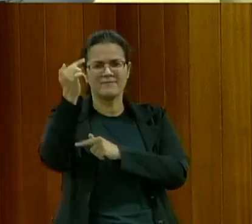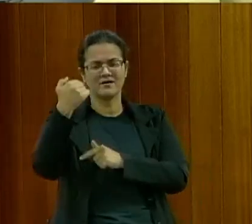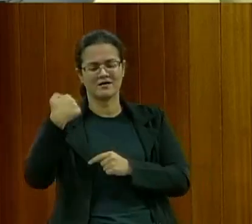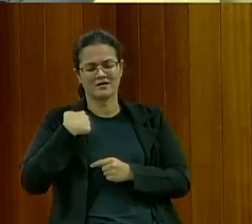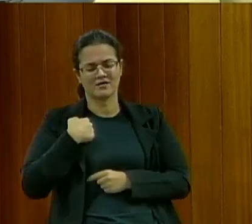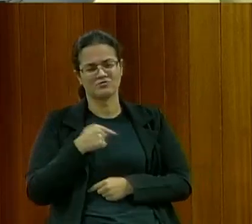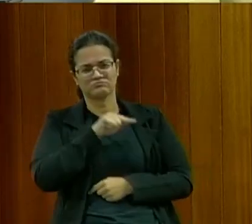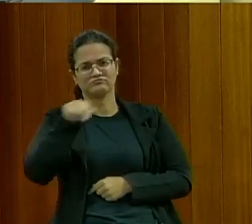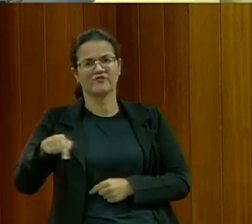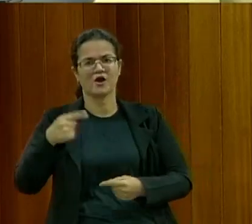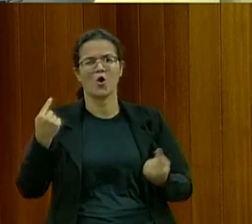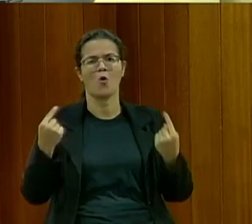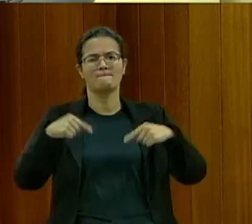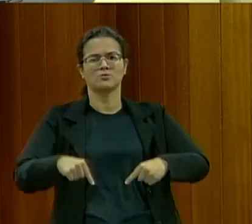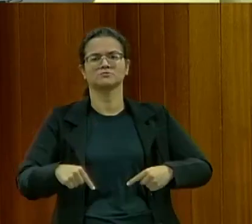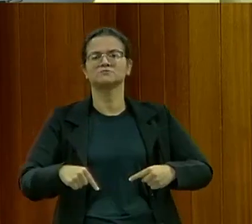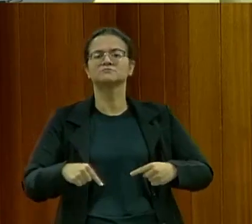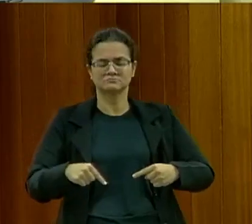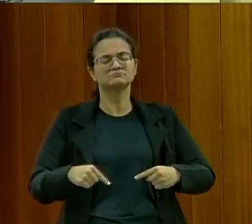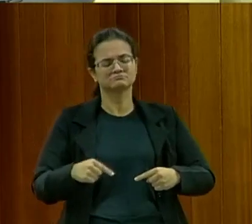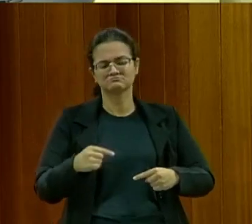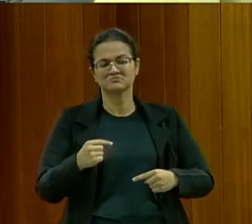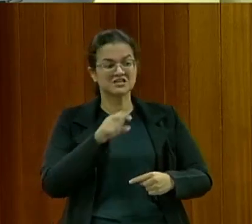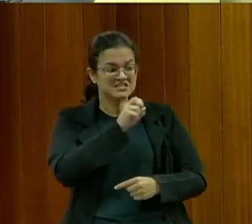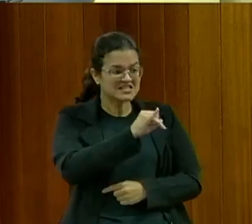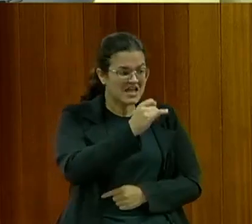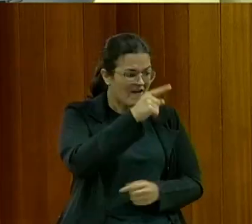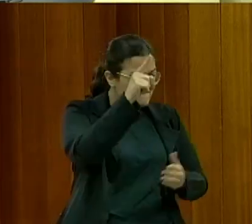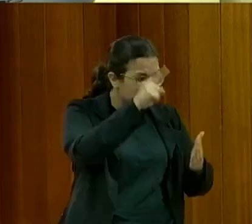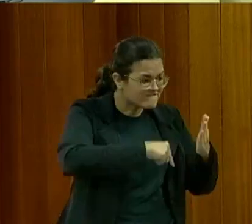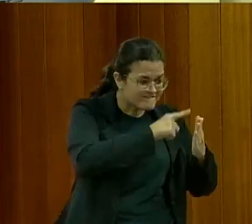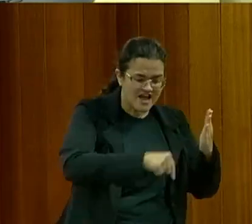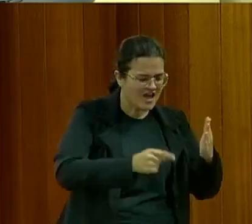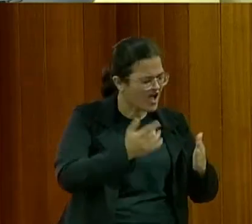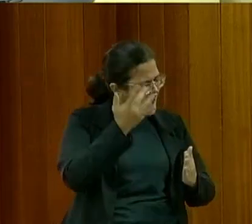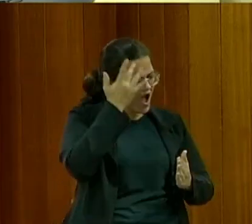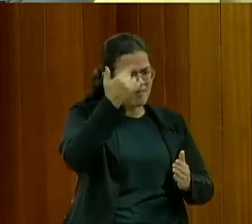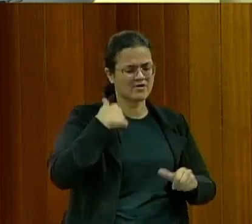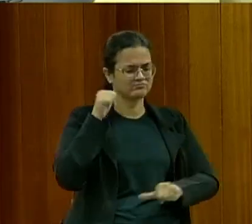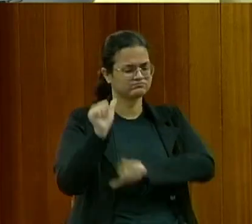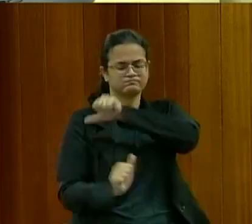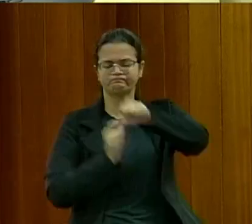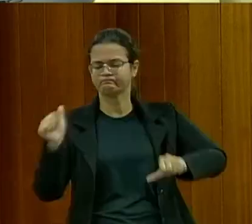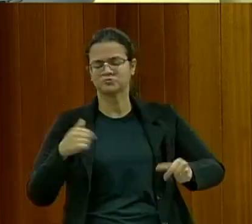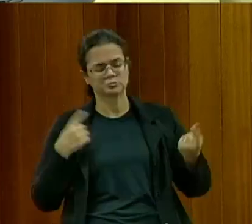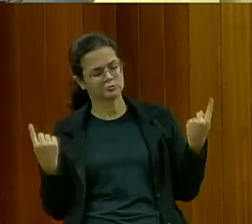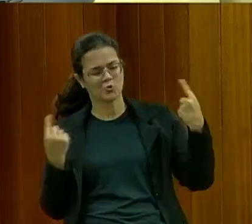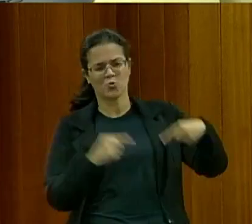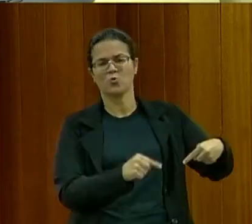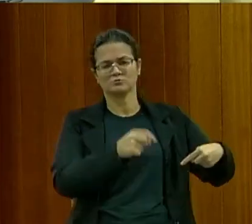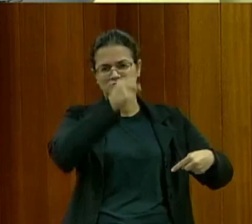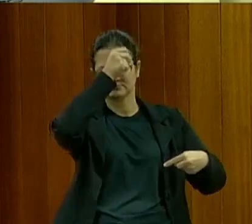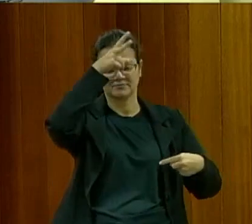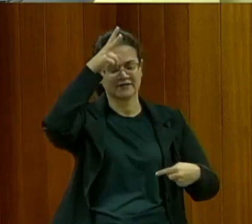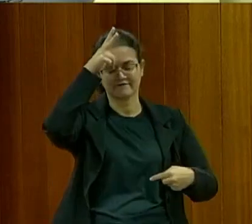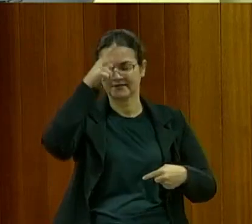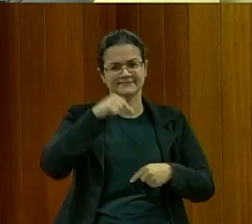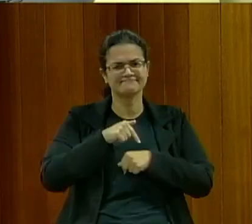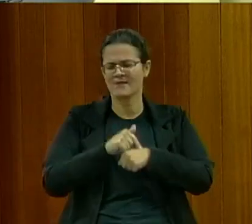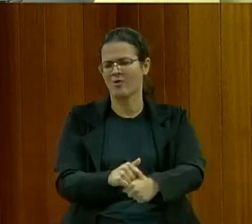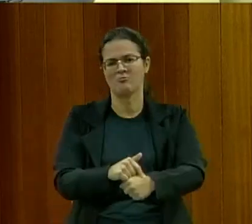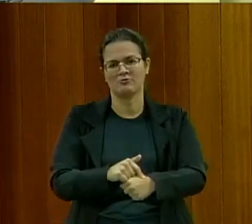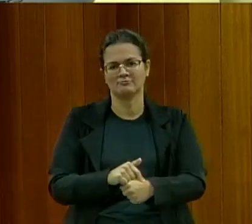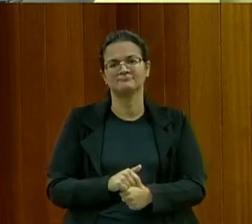dia. Vetou num dia, no outro dia eu estou na oposição ao prefeito Rogério Cruz. No outro dia, viu? Farei parte da